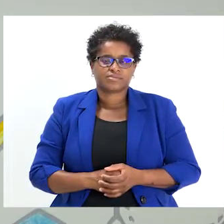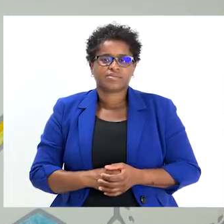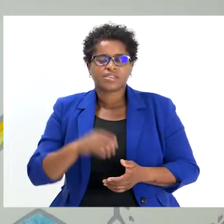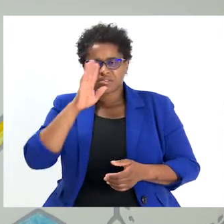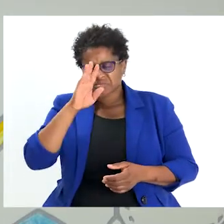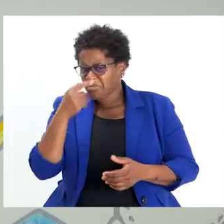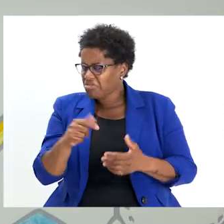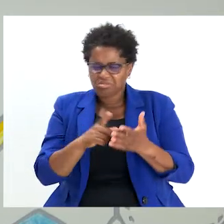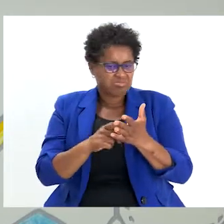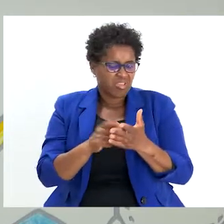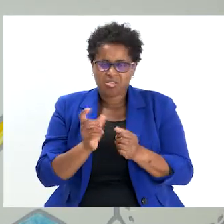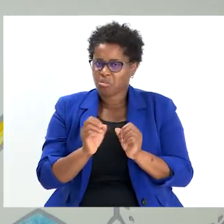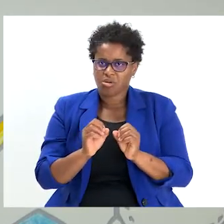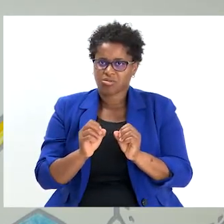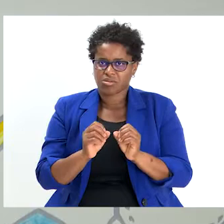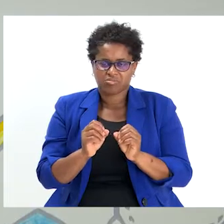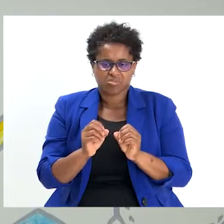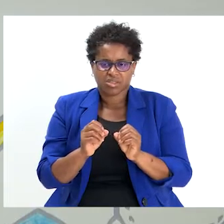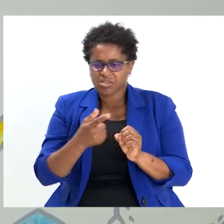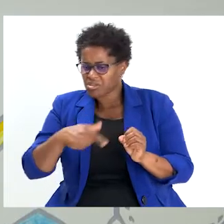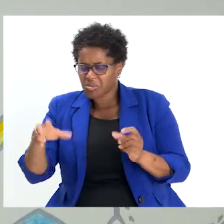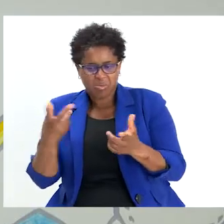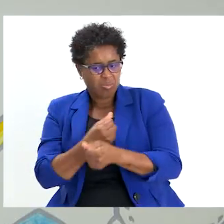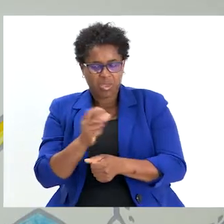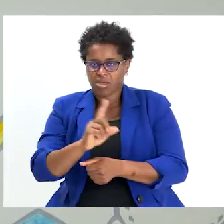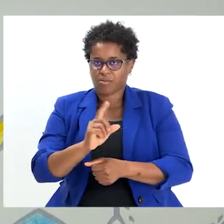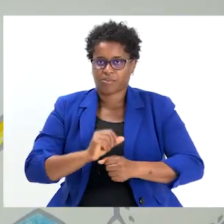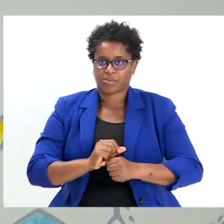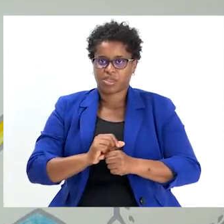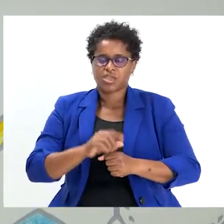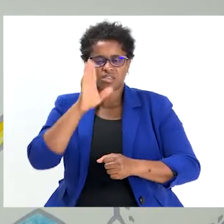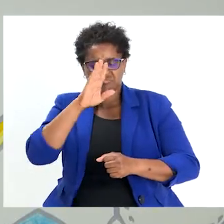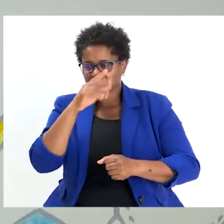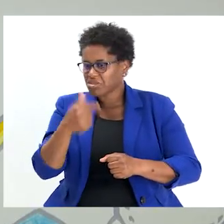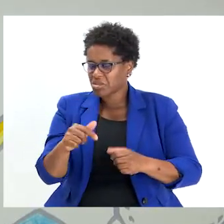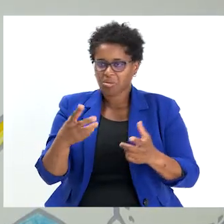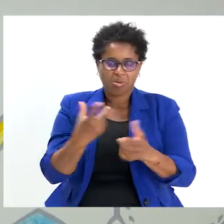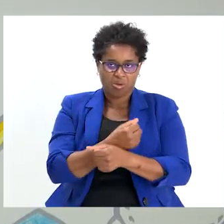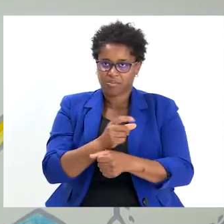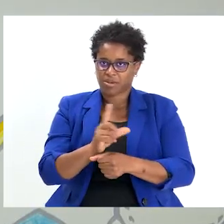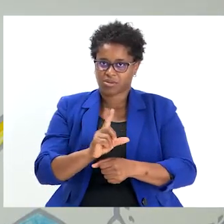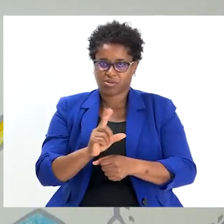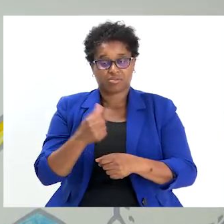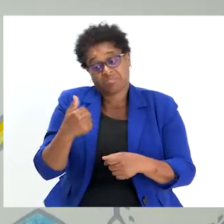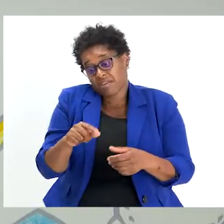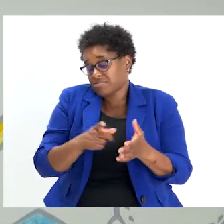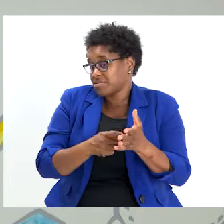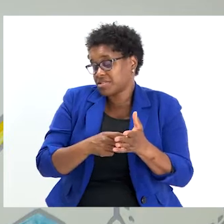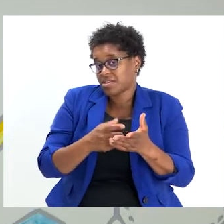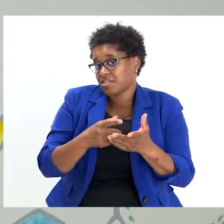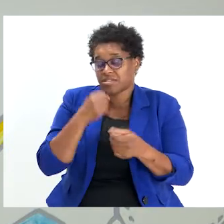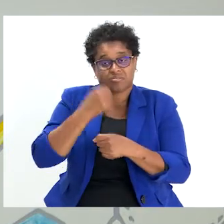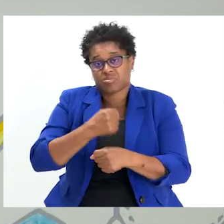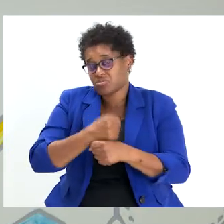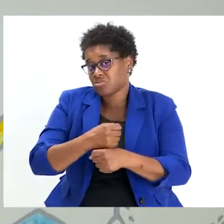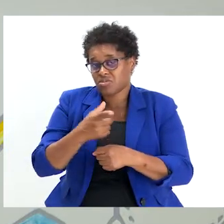não sentimos necessidade, nós não vamos consumir. E se não houver consumo, não vai haver a